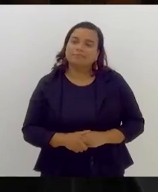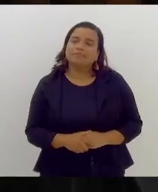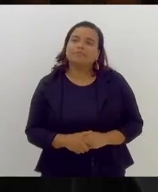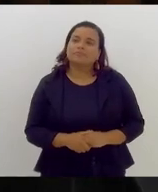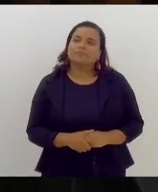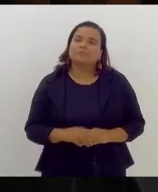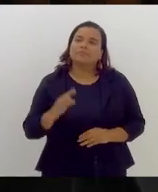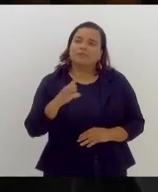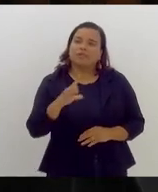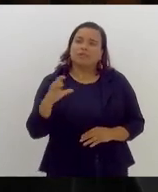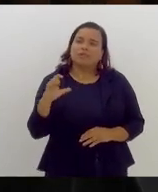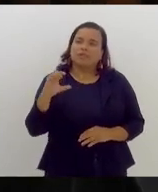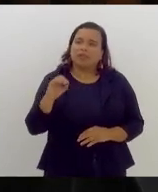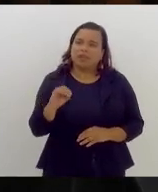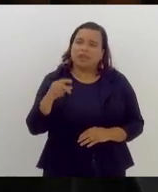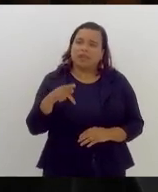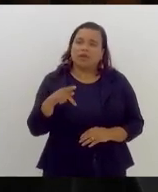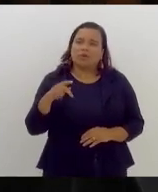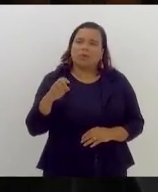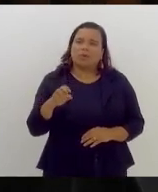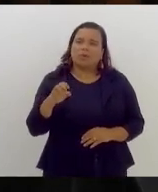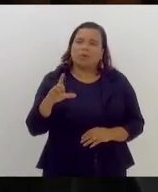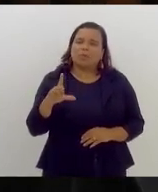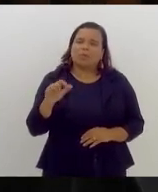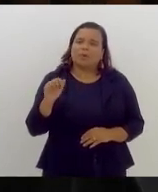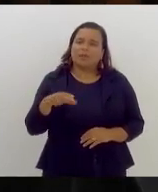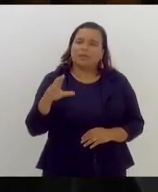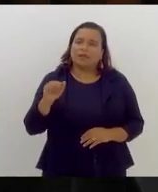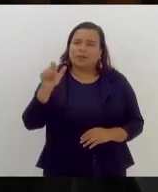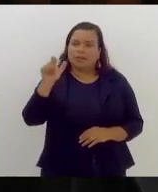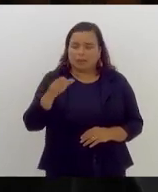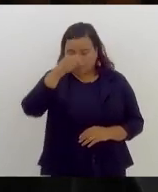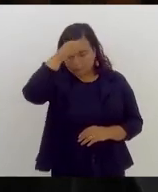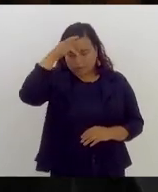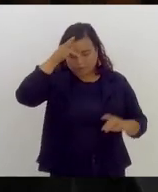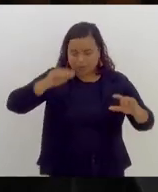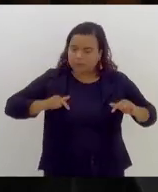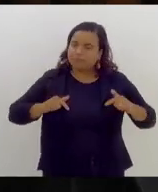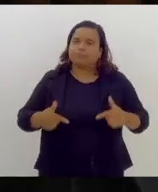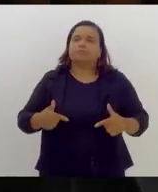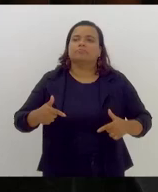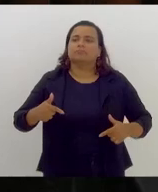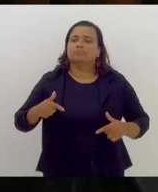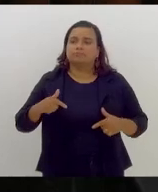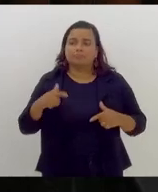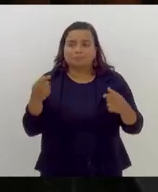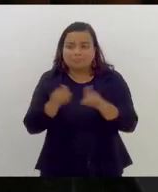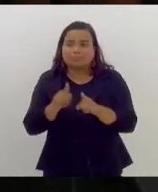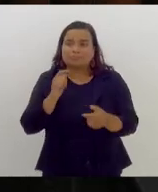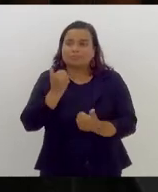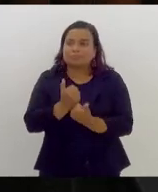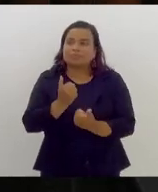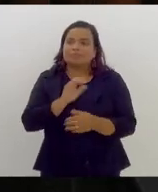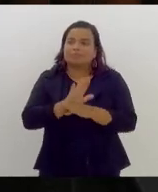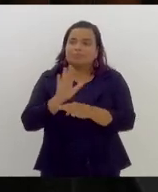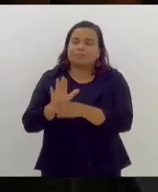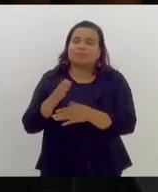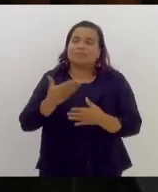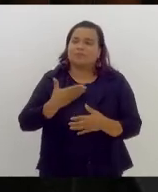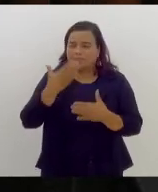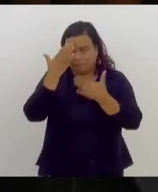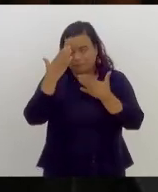o Léo Pelanca é esse prefeito atuante, parceiro, amigo. Obrigado, Léo, por ter